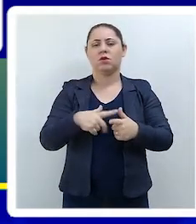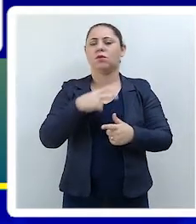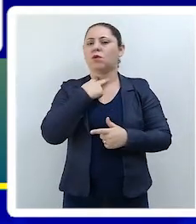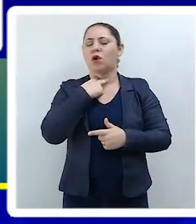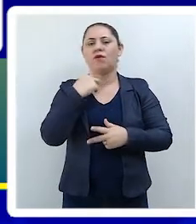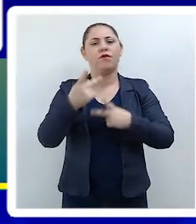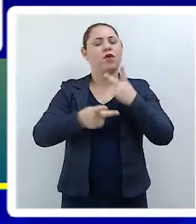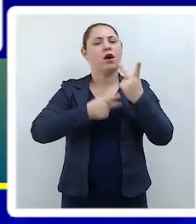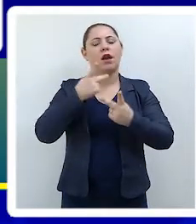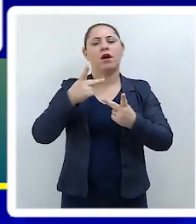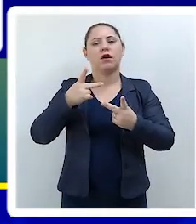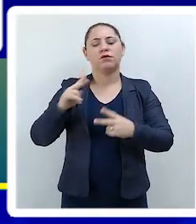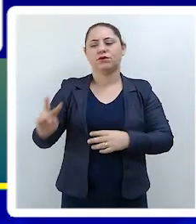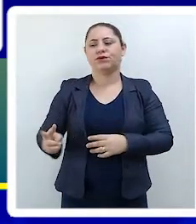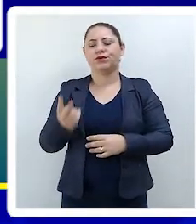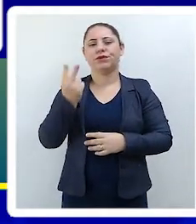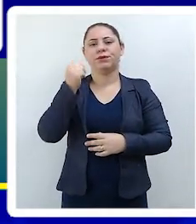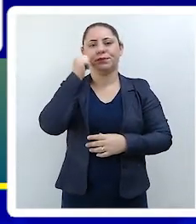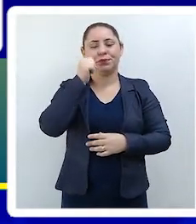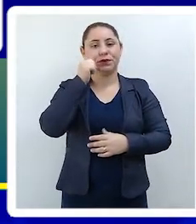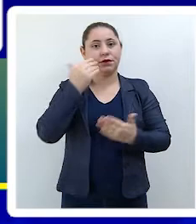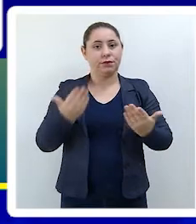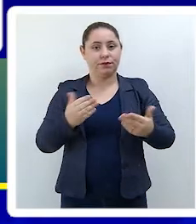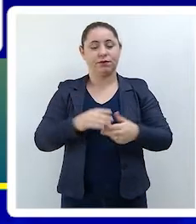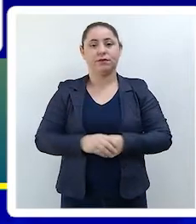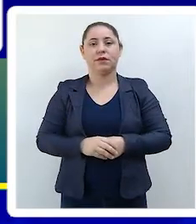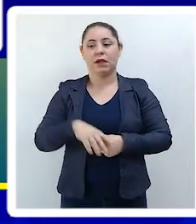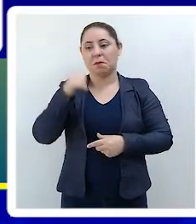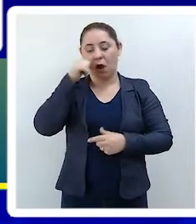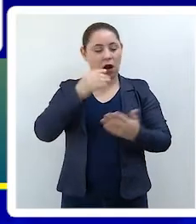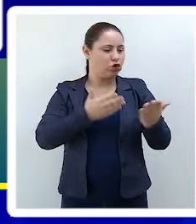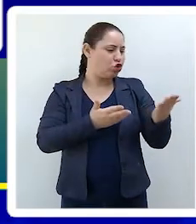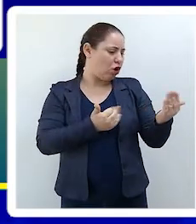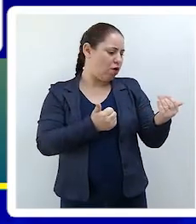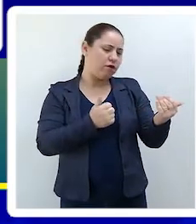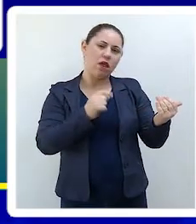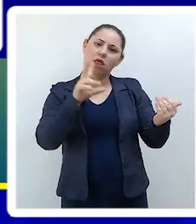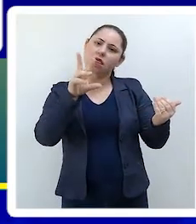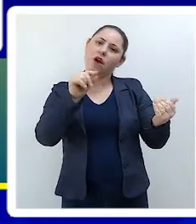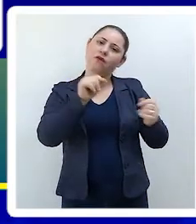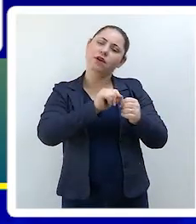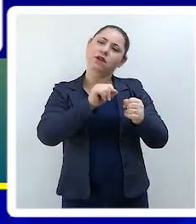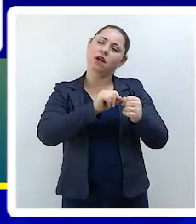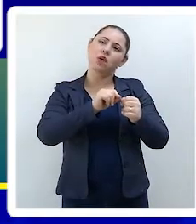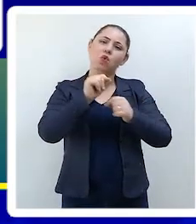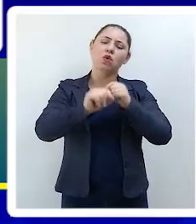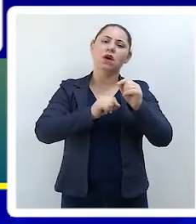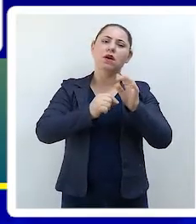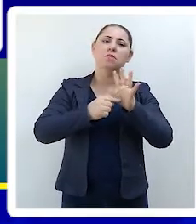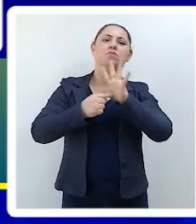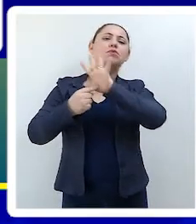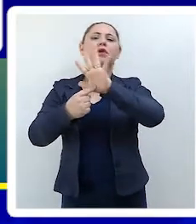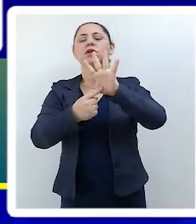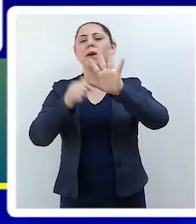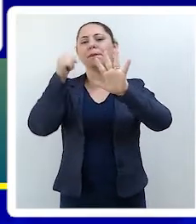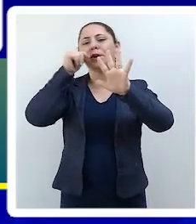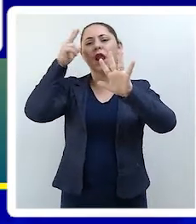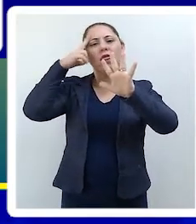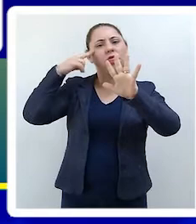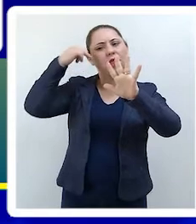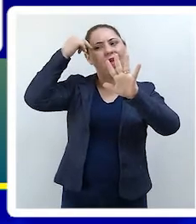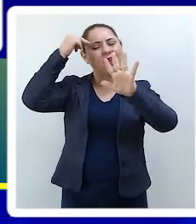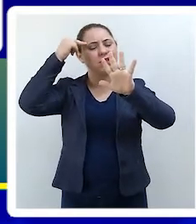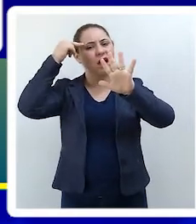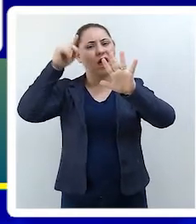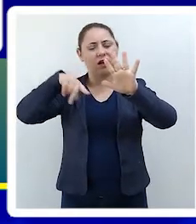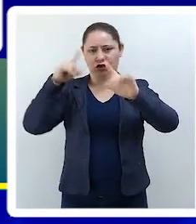porque nós não podemos falar de empoderamento feminino de mulheres e de meninas e não fazer esse recorte para a mulher negra. Se para